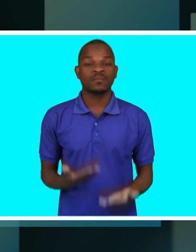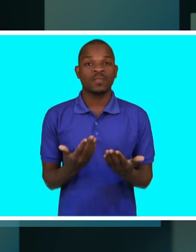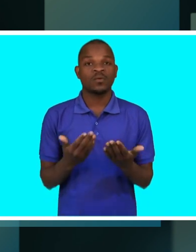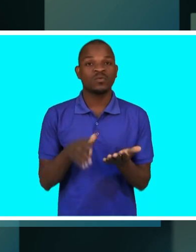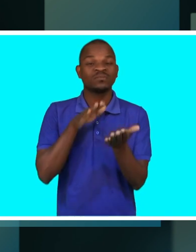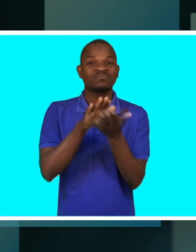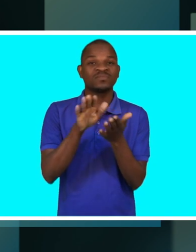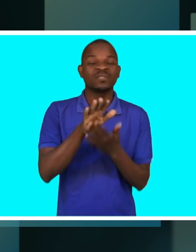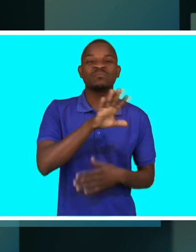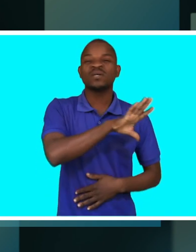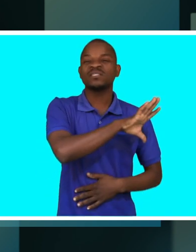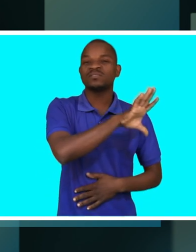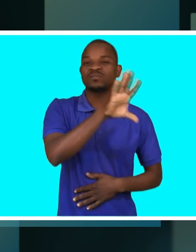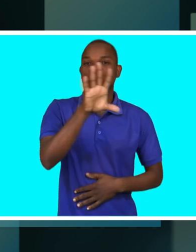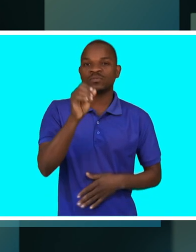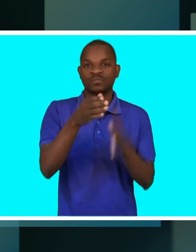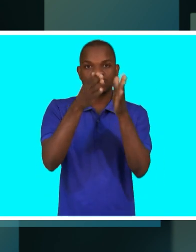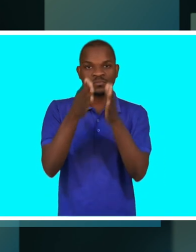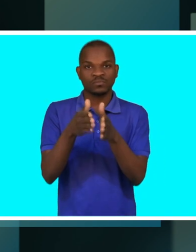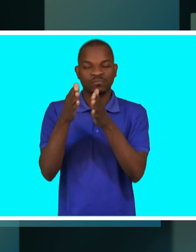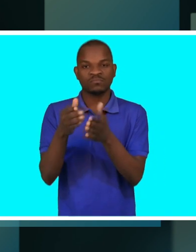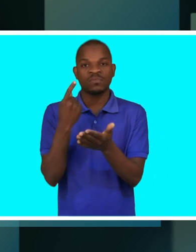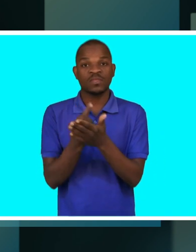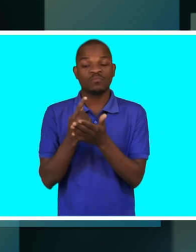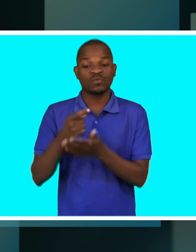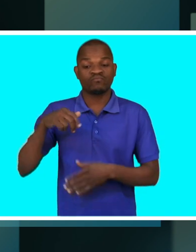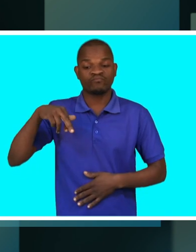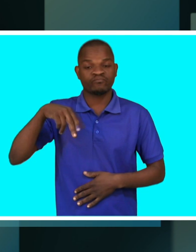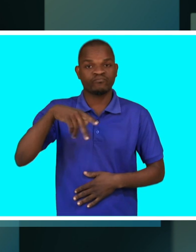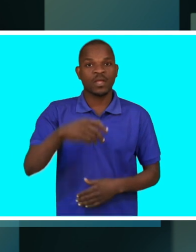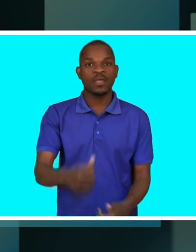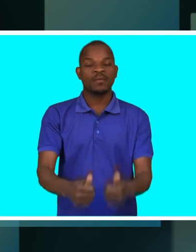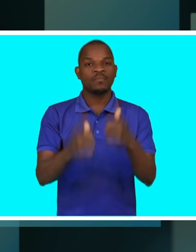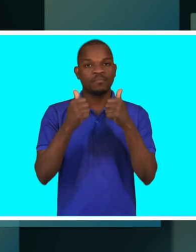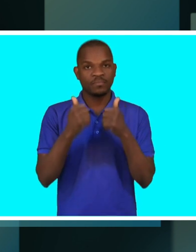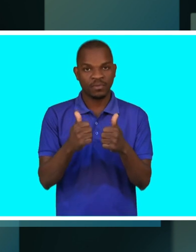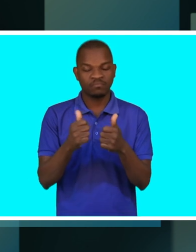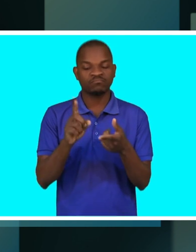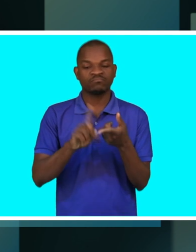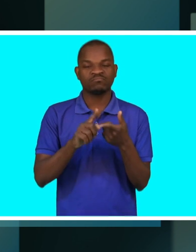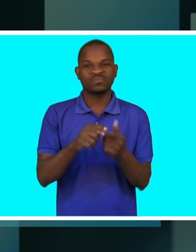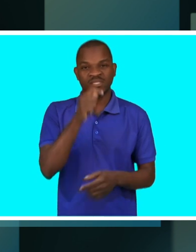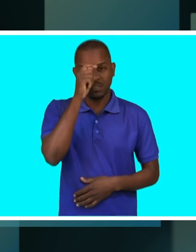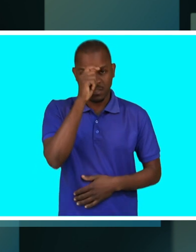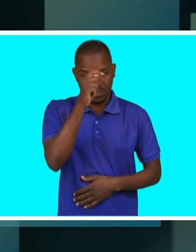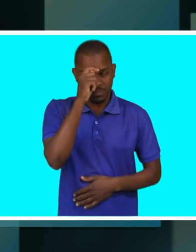Apelamos a todo o pão para que façam uma travessia segura nas estradas,